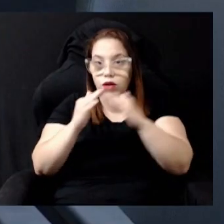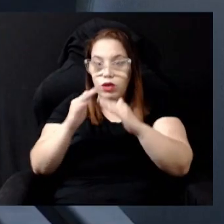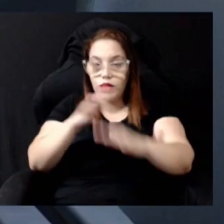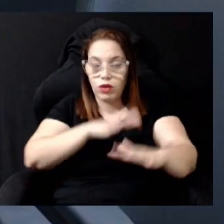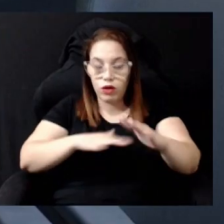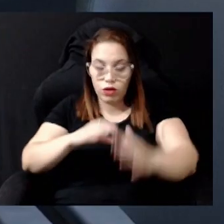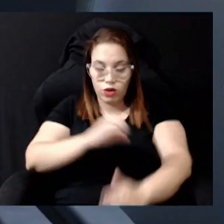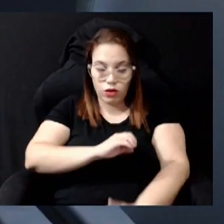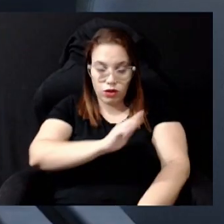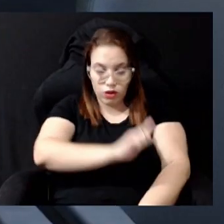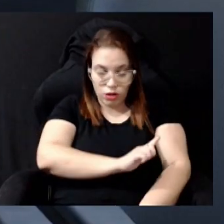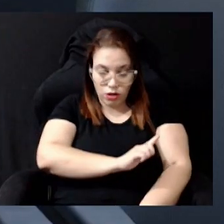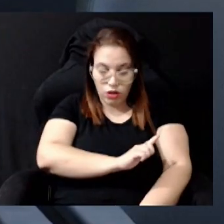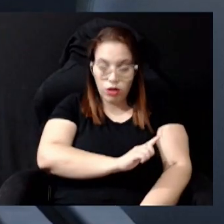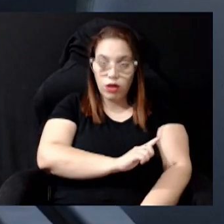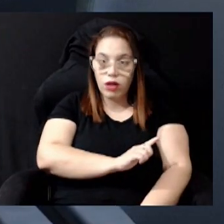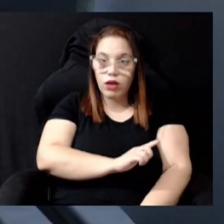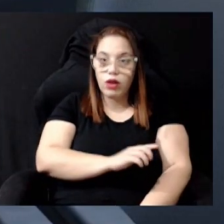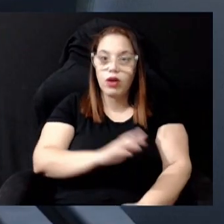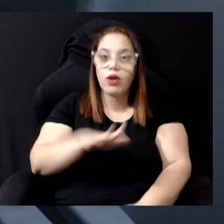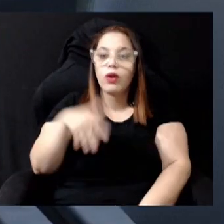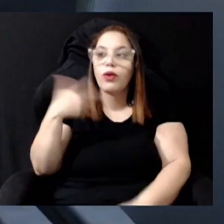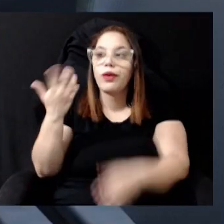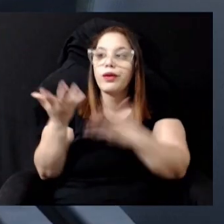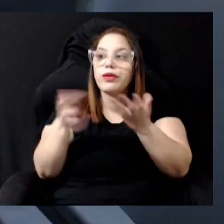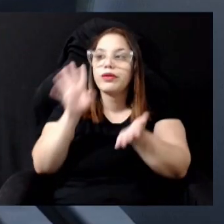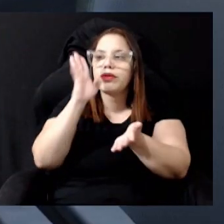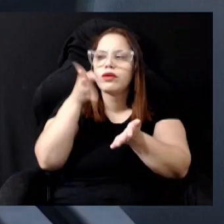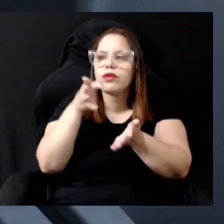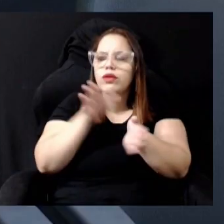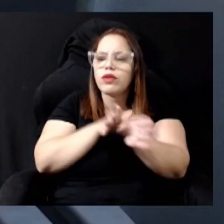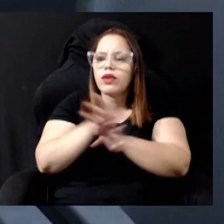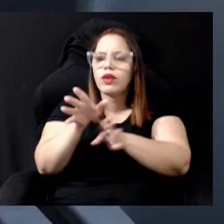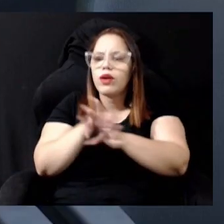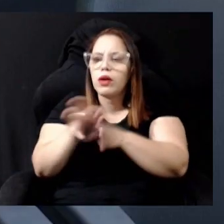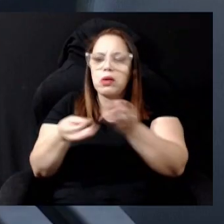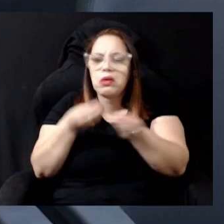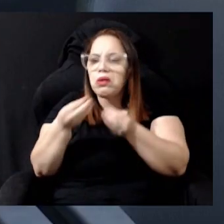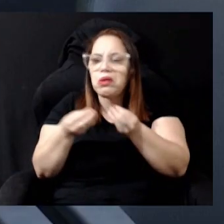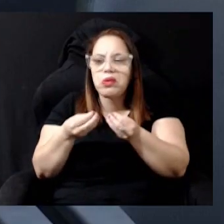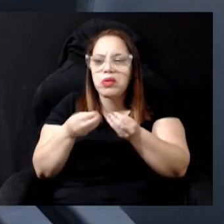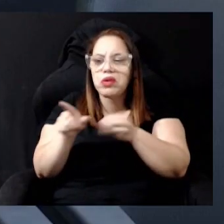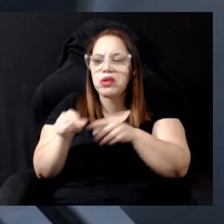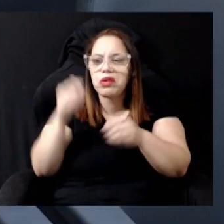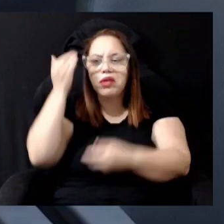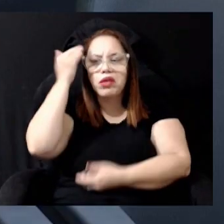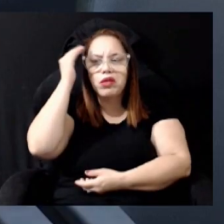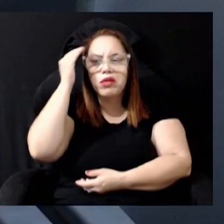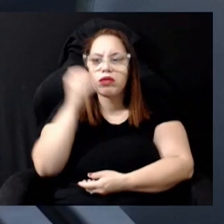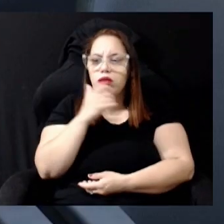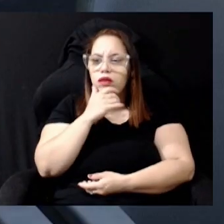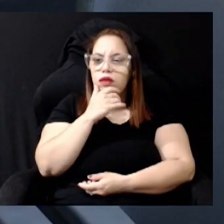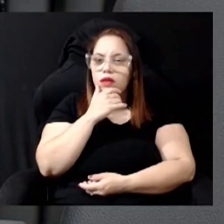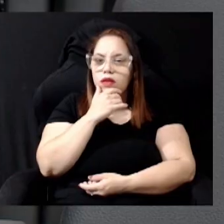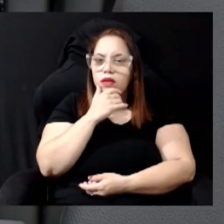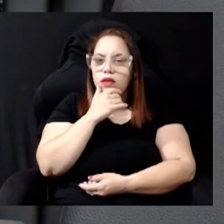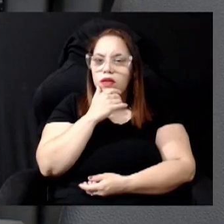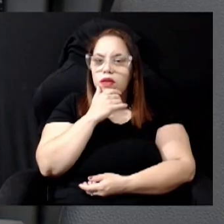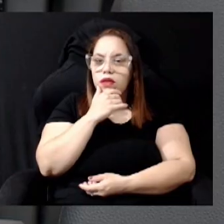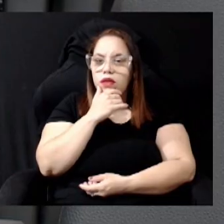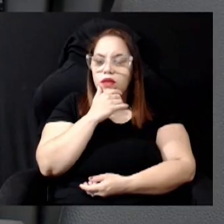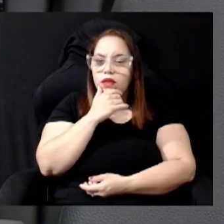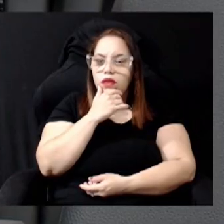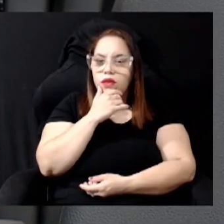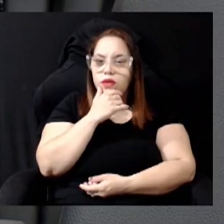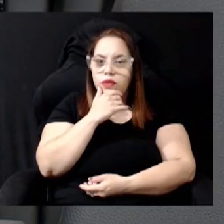Campo Grande. Qual foi a principal destinação? Como é que vocês entenderam a importância de exercer esse trabalho? Veja, o